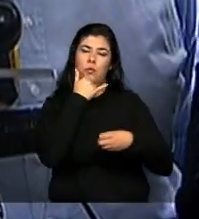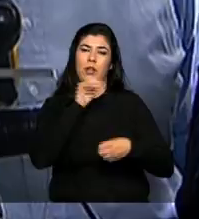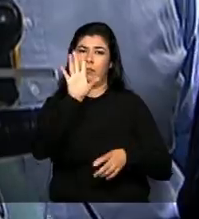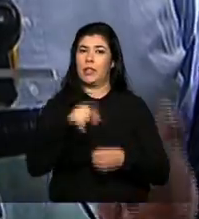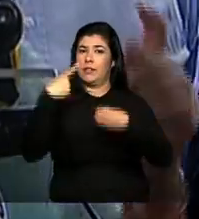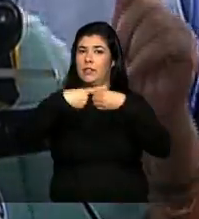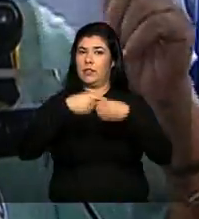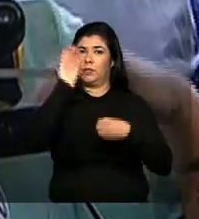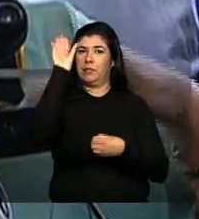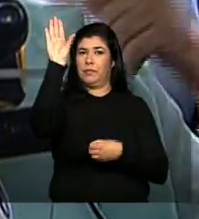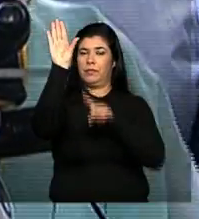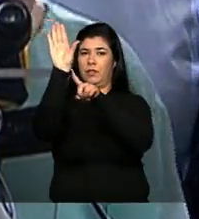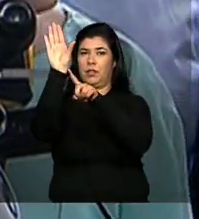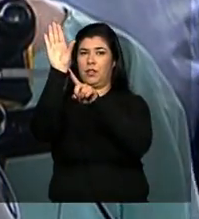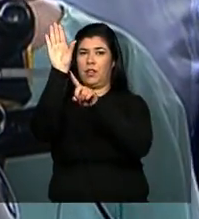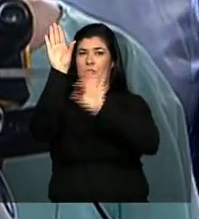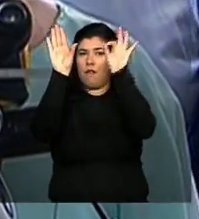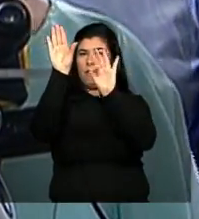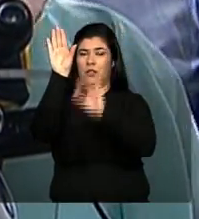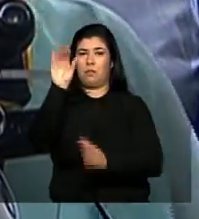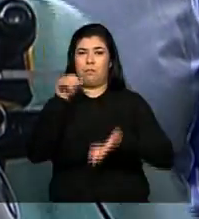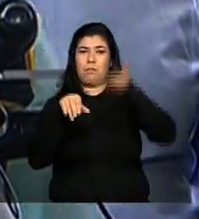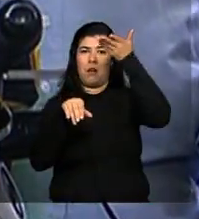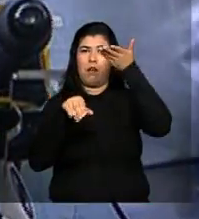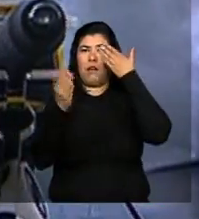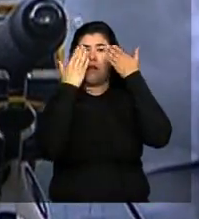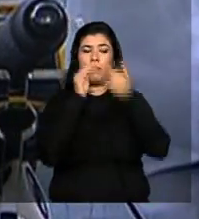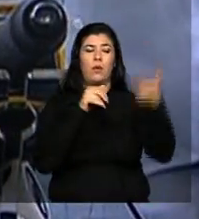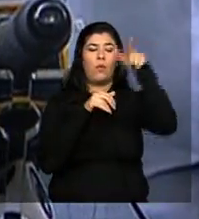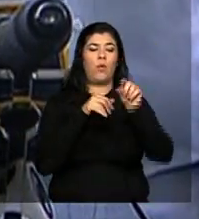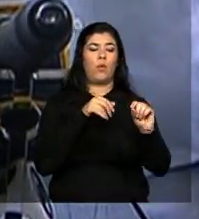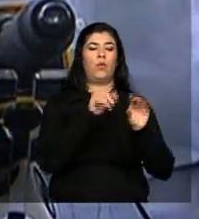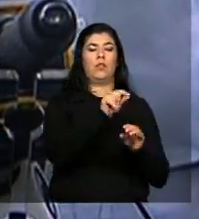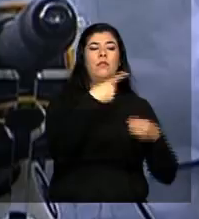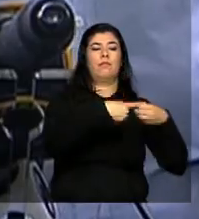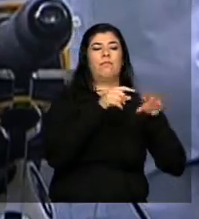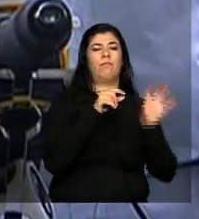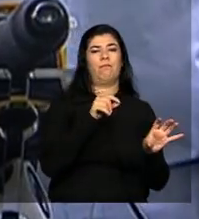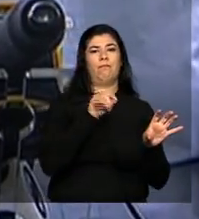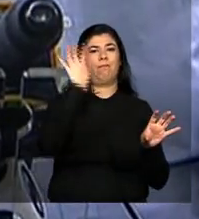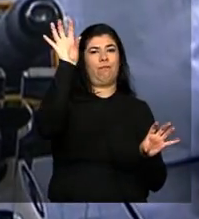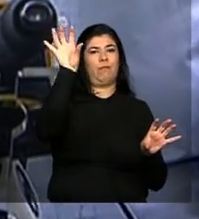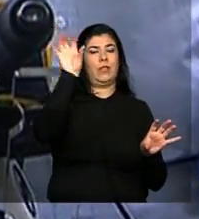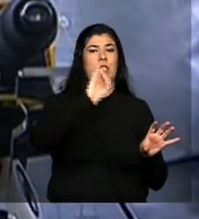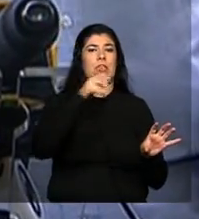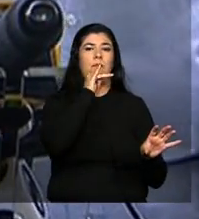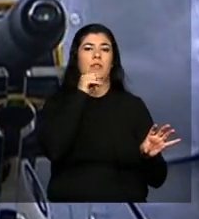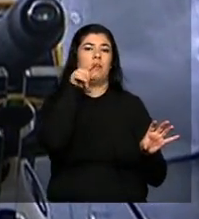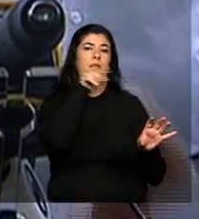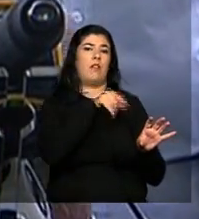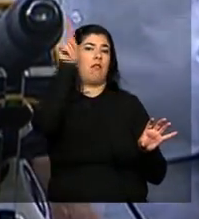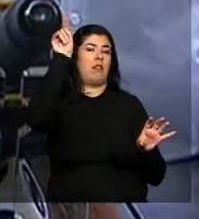uma cidade tem um aumento maior do que outra cidade. Isso depende muito. Se você tem um momento de seca, você tem